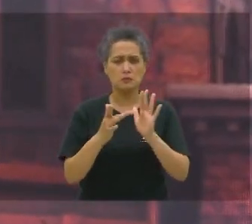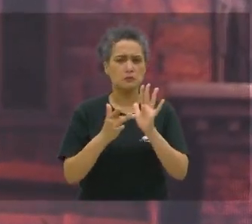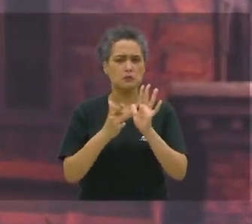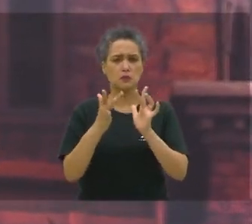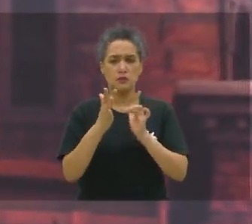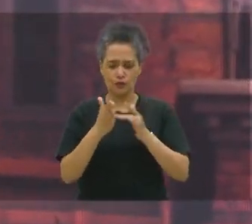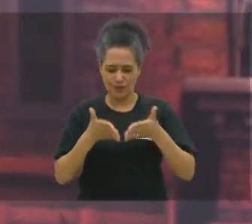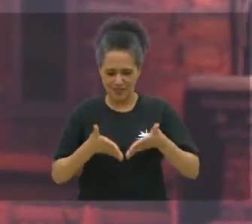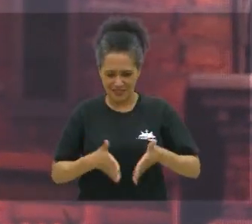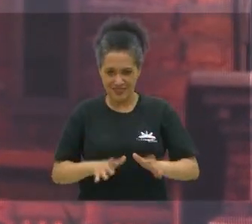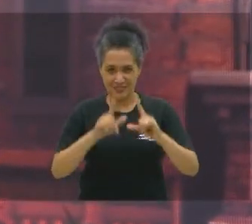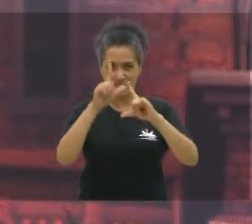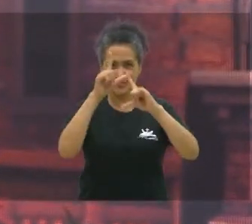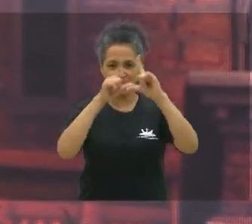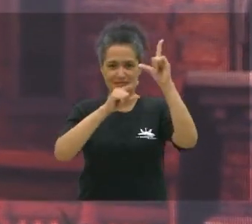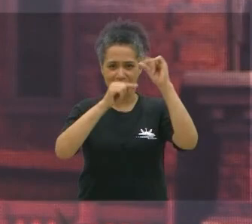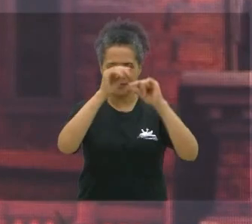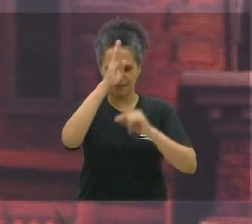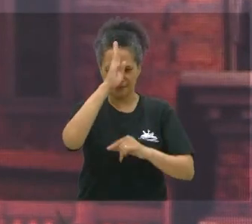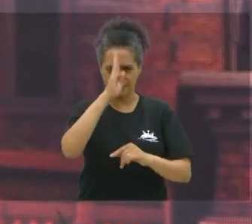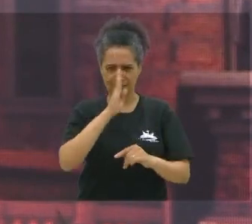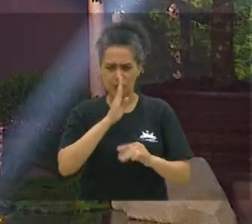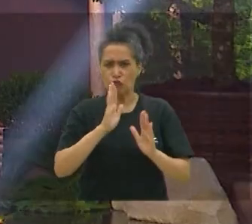ele já era Deus? Era.